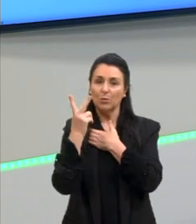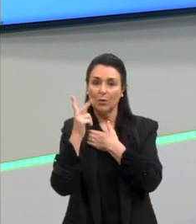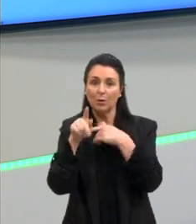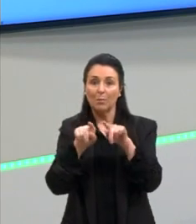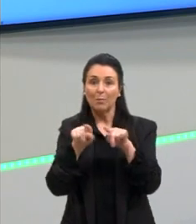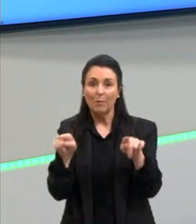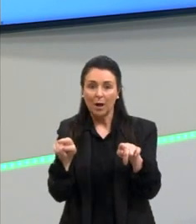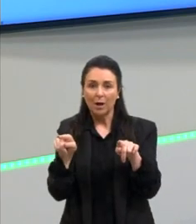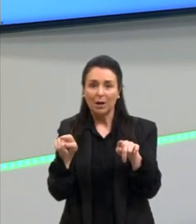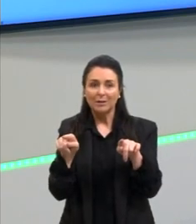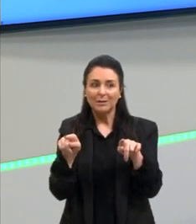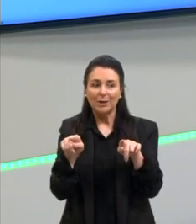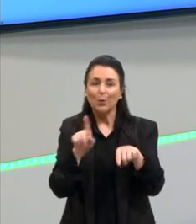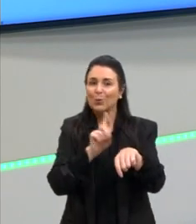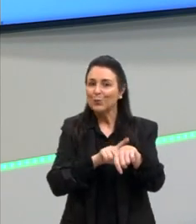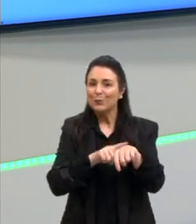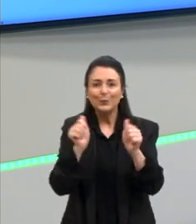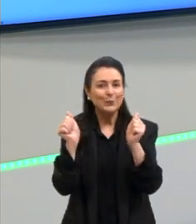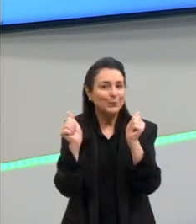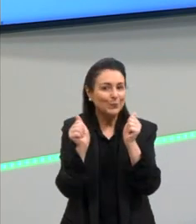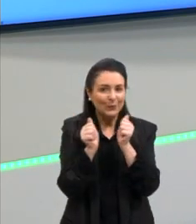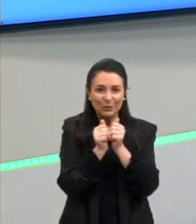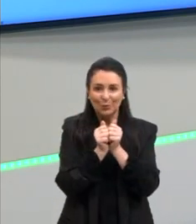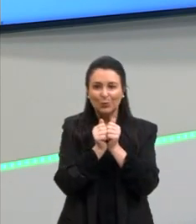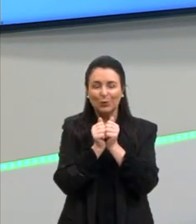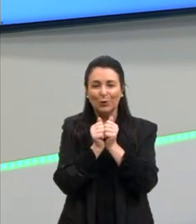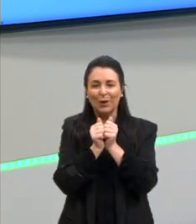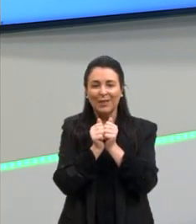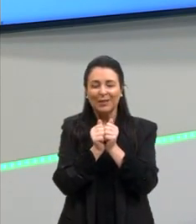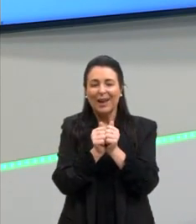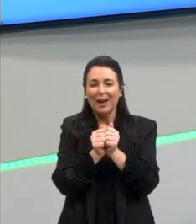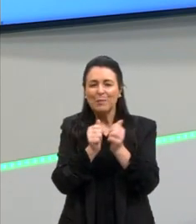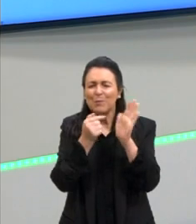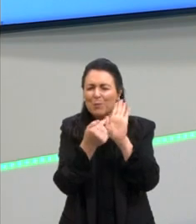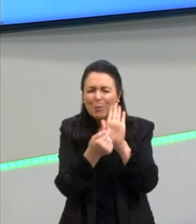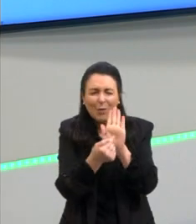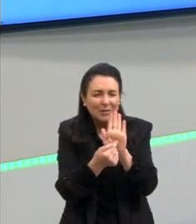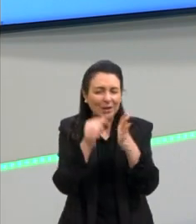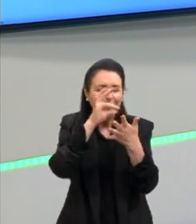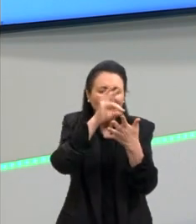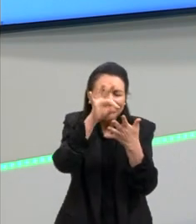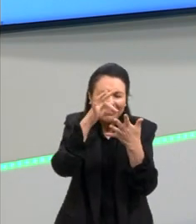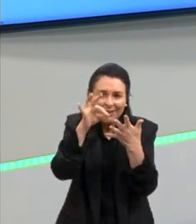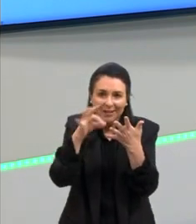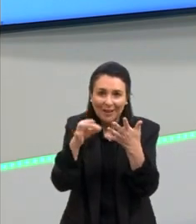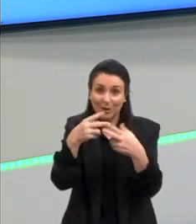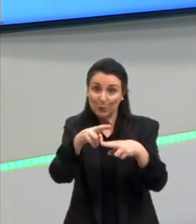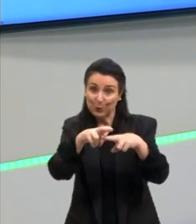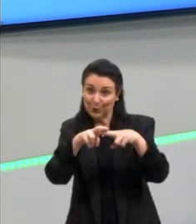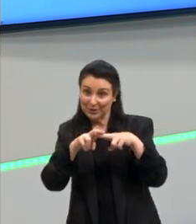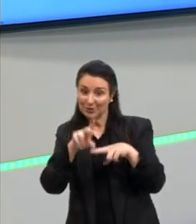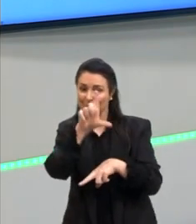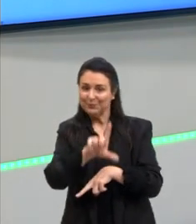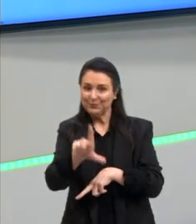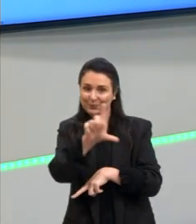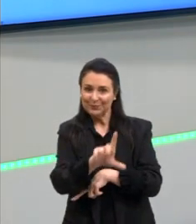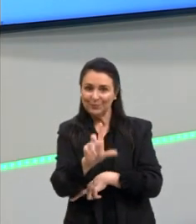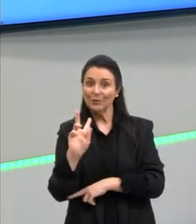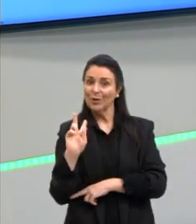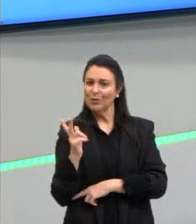ó no mesmo tempo contando outros de a história não conta por isso que o minha amiguinha da outra uma é